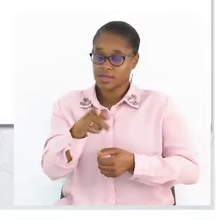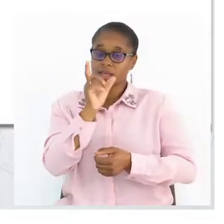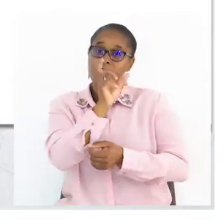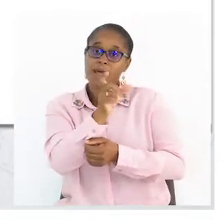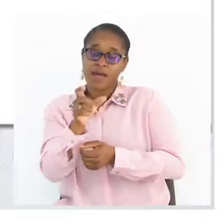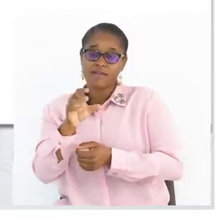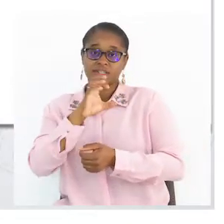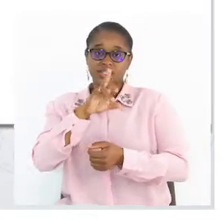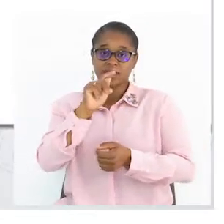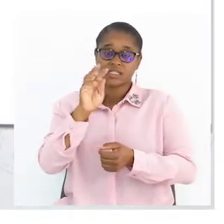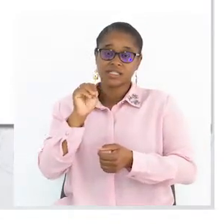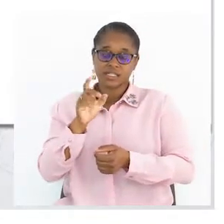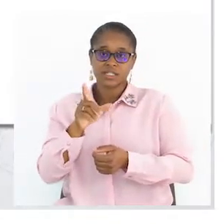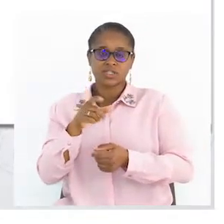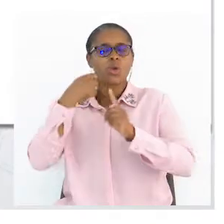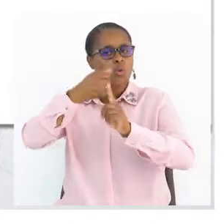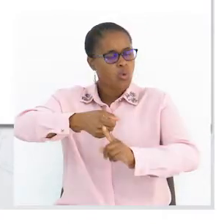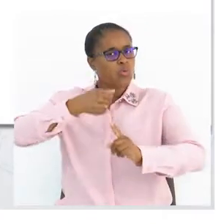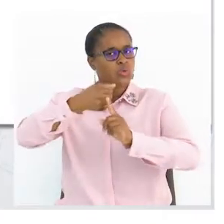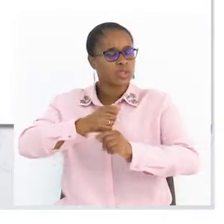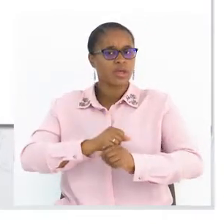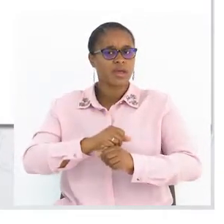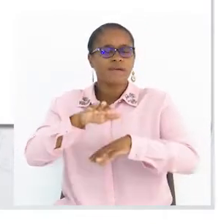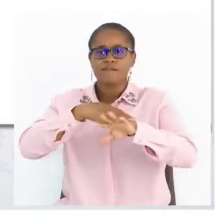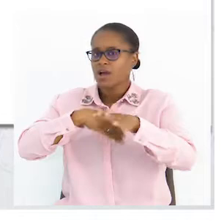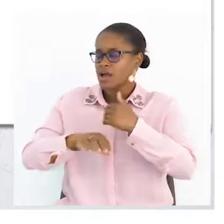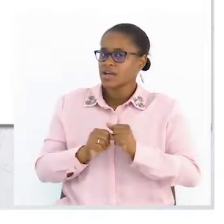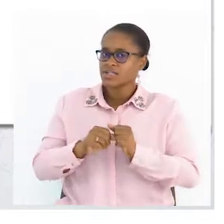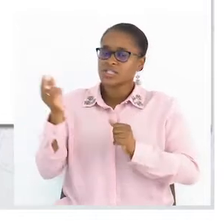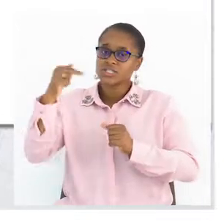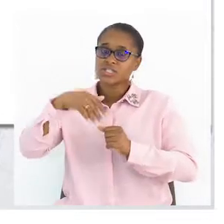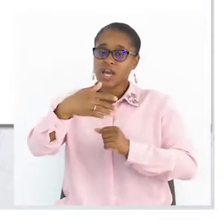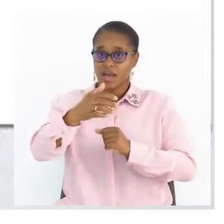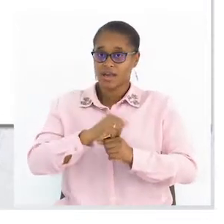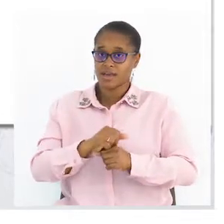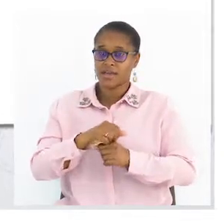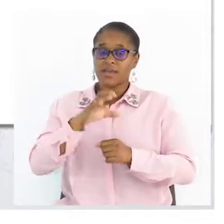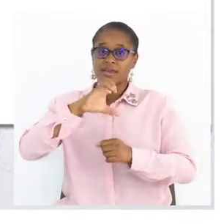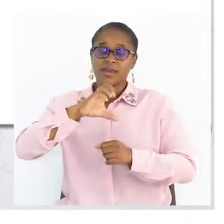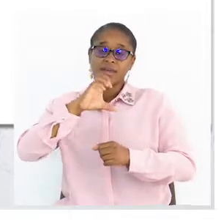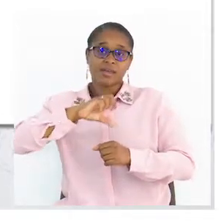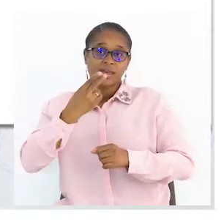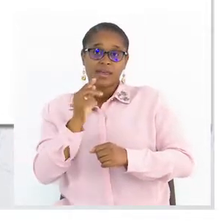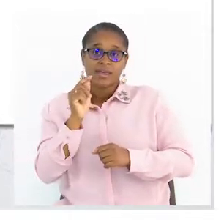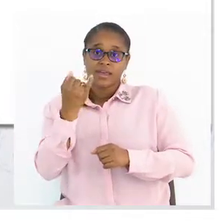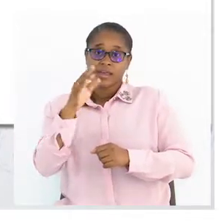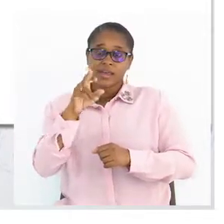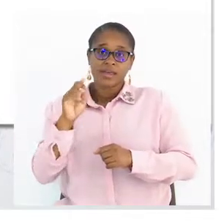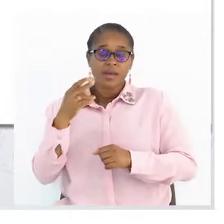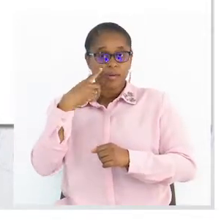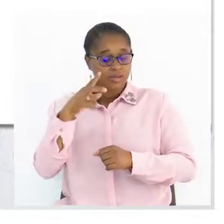palavras crês, luta, faz, chegará, queiras, que aparece 2